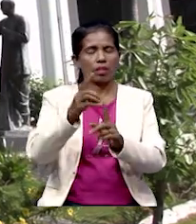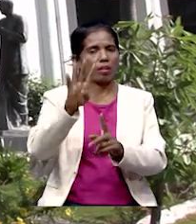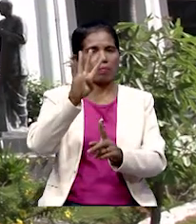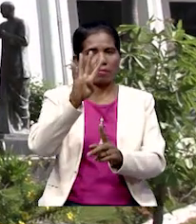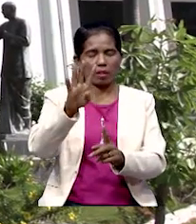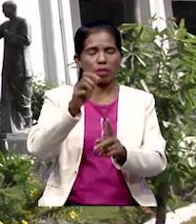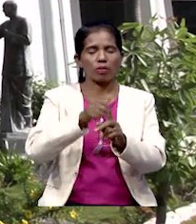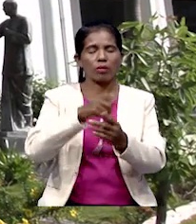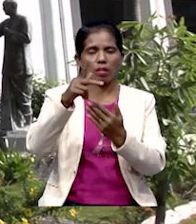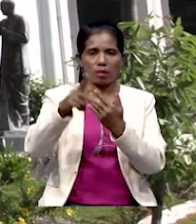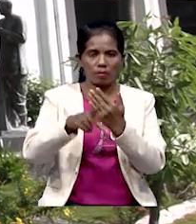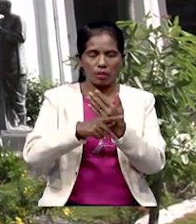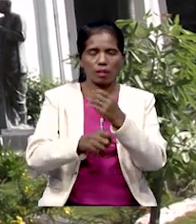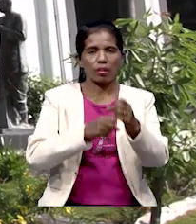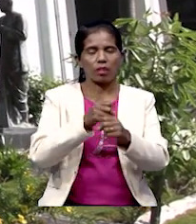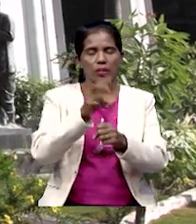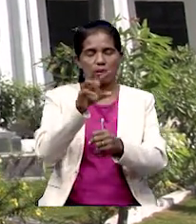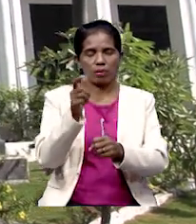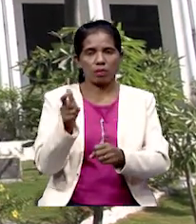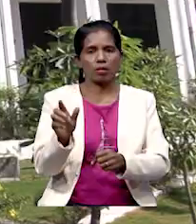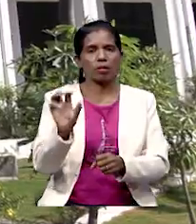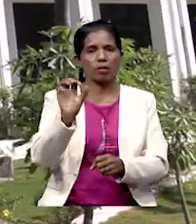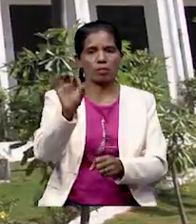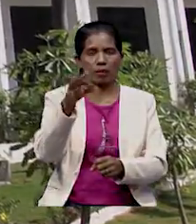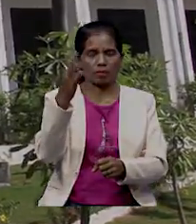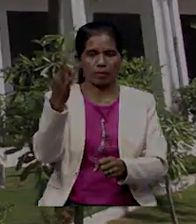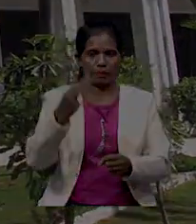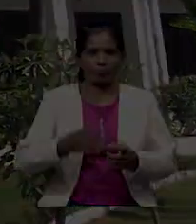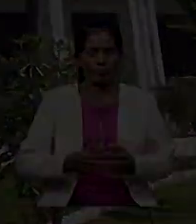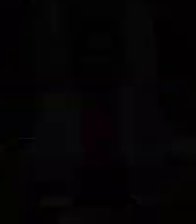Rihun Rua, San Lure Sincia. Fátima Pereira, Eliugaio, GMN.